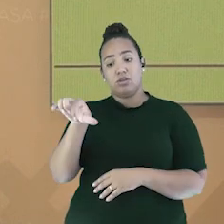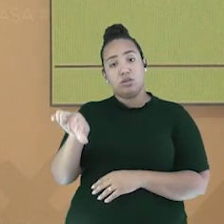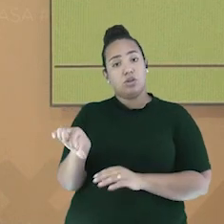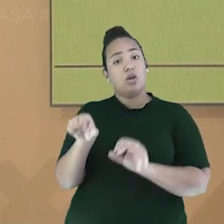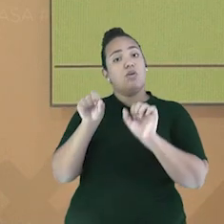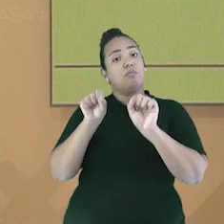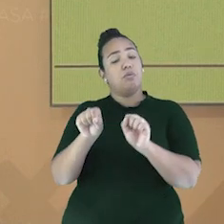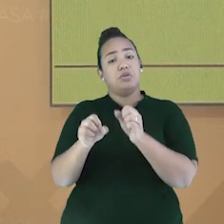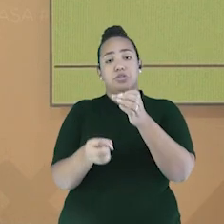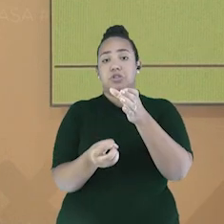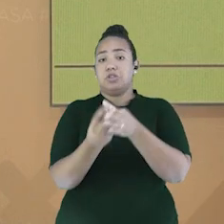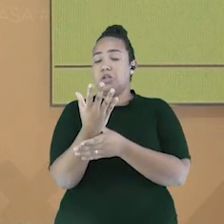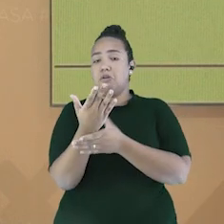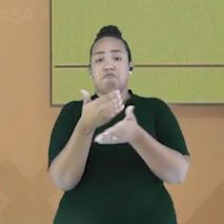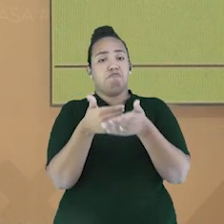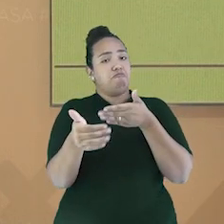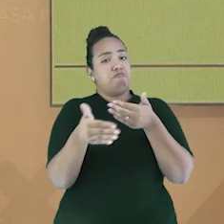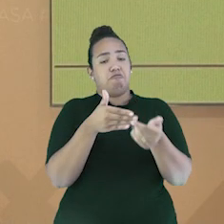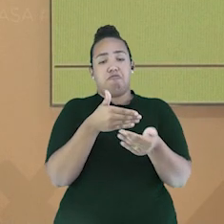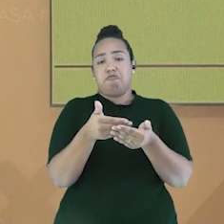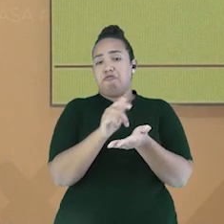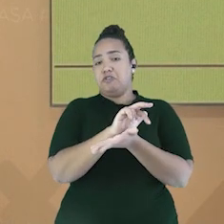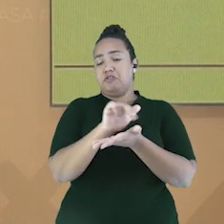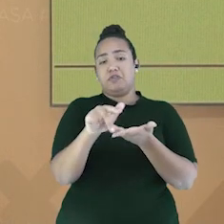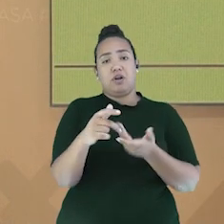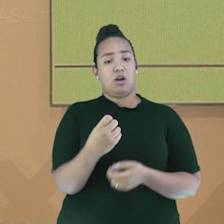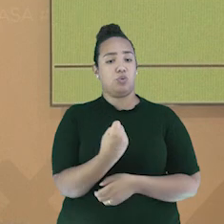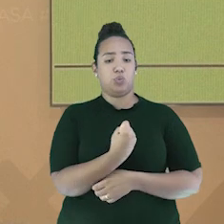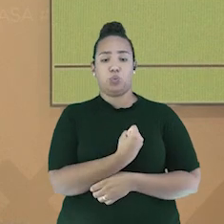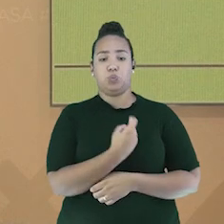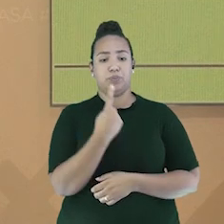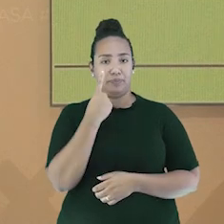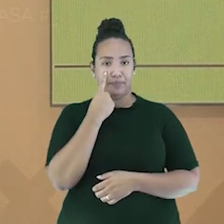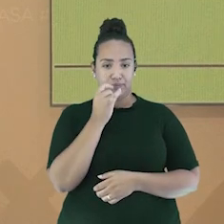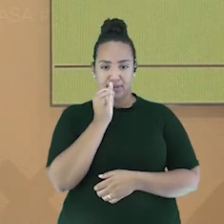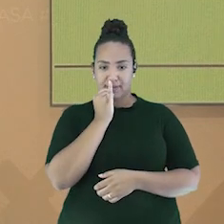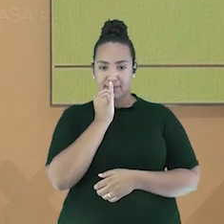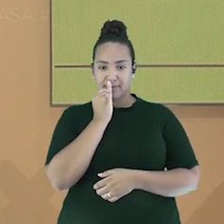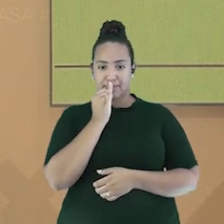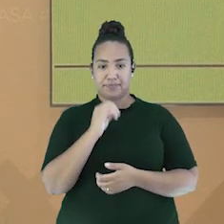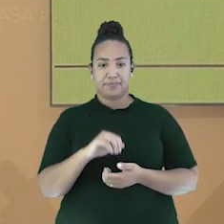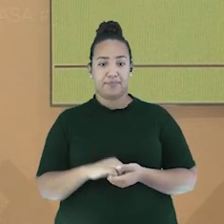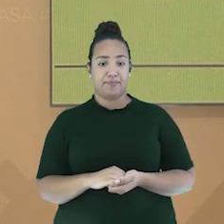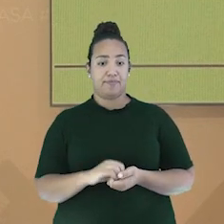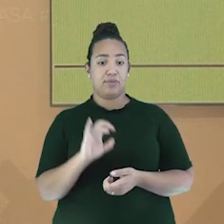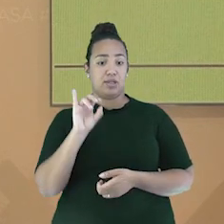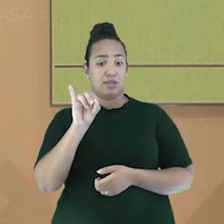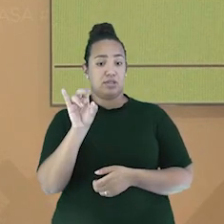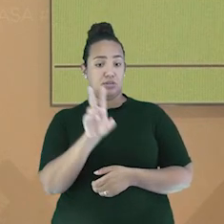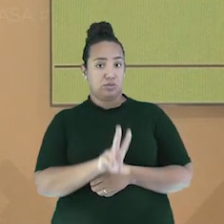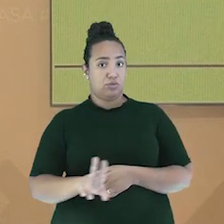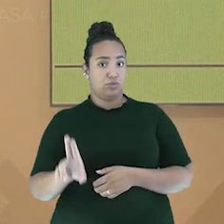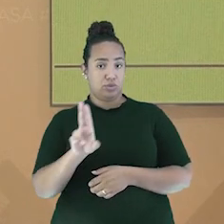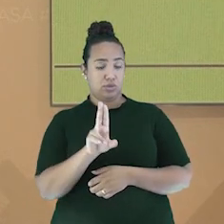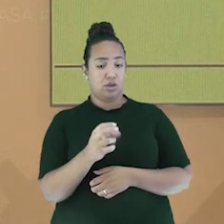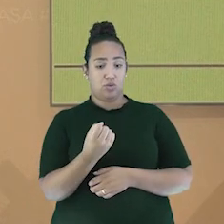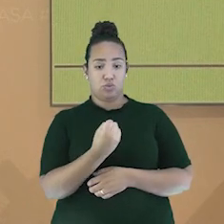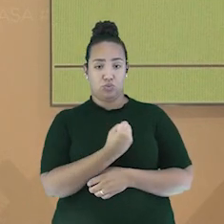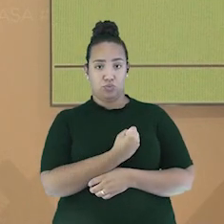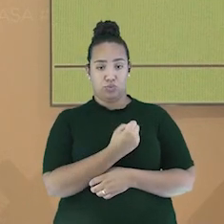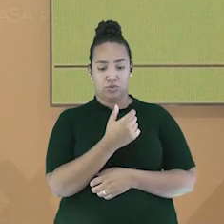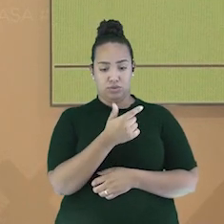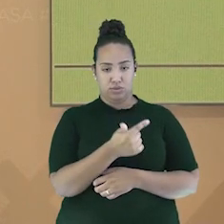qualquer outro número não é verdade por exemplo se nós utilizarmos os algarismos 7